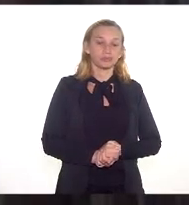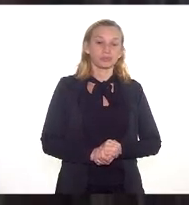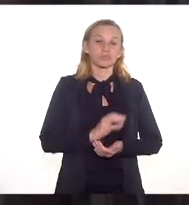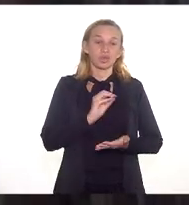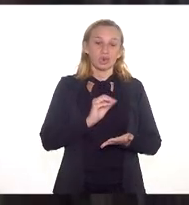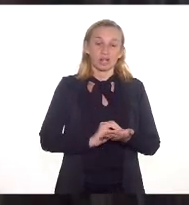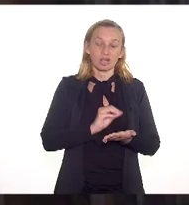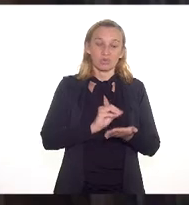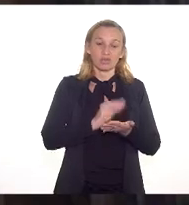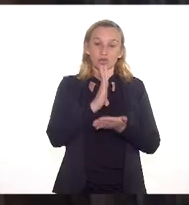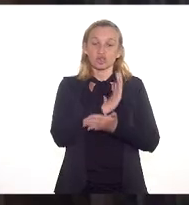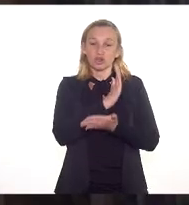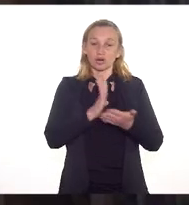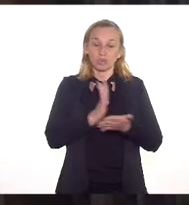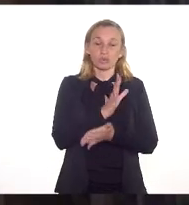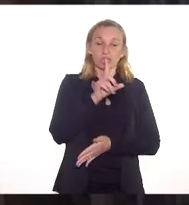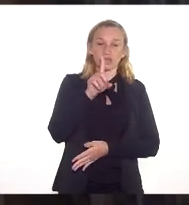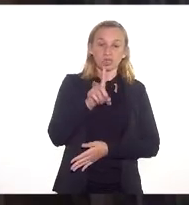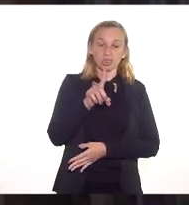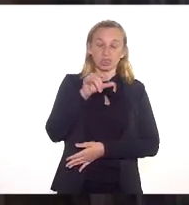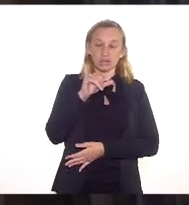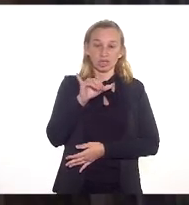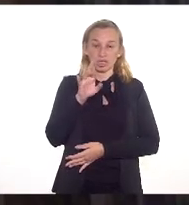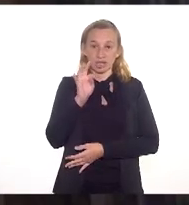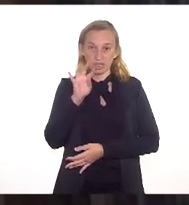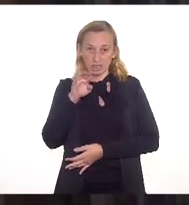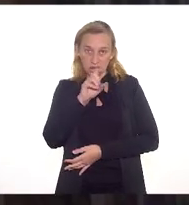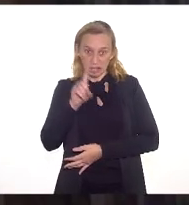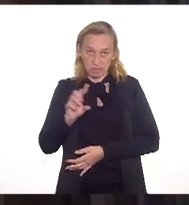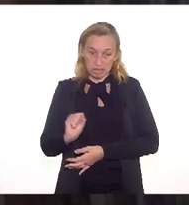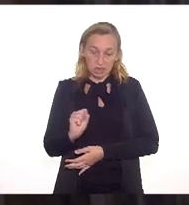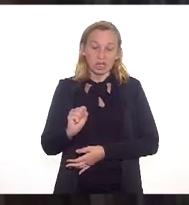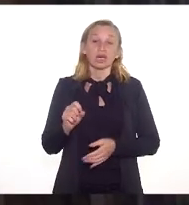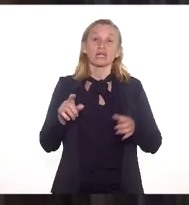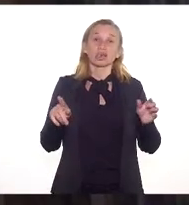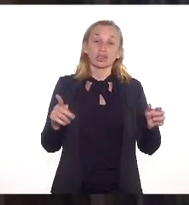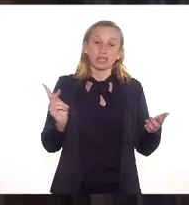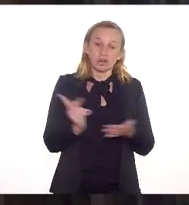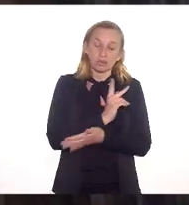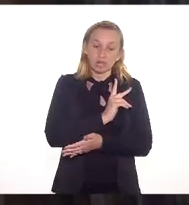diretrizes específicas que tem ocorrido de modo